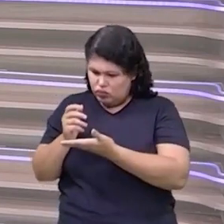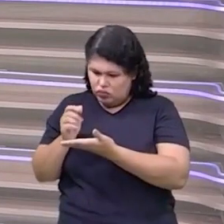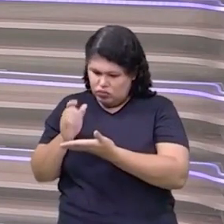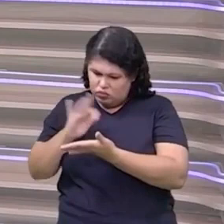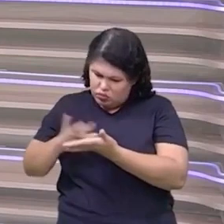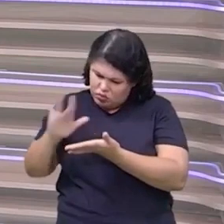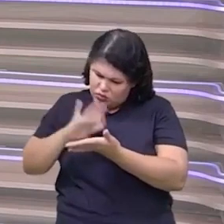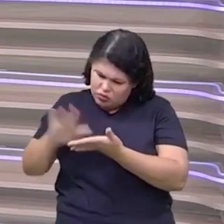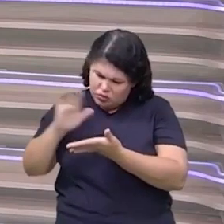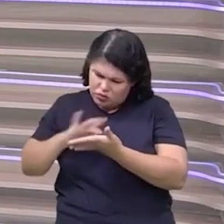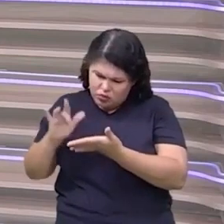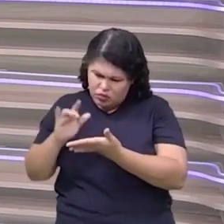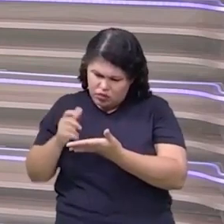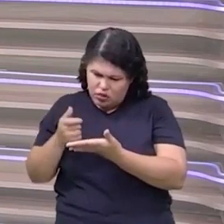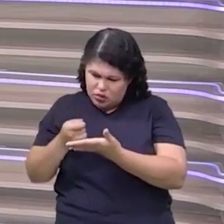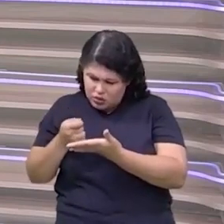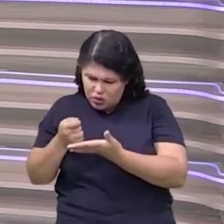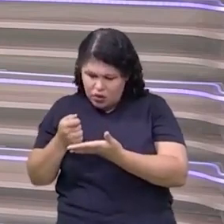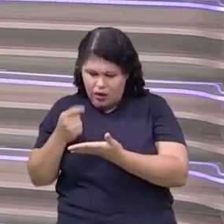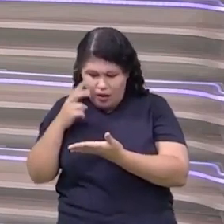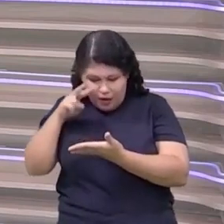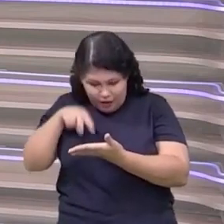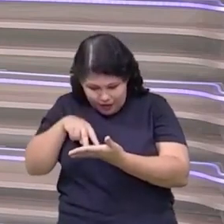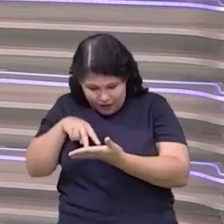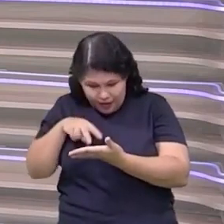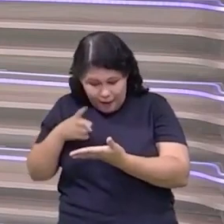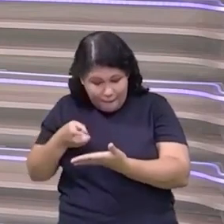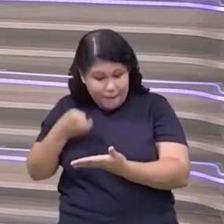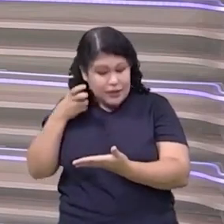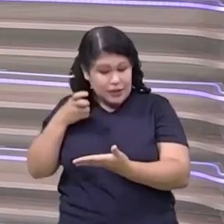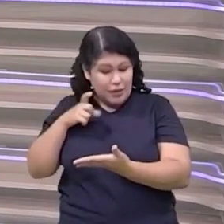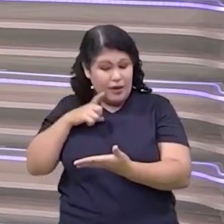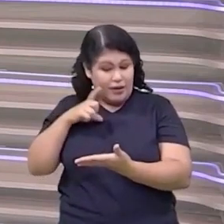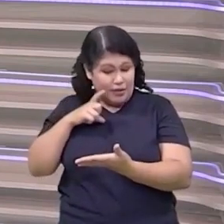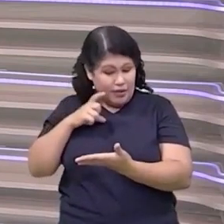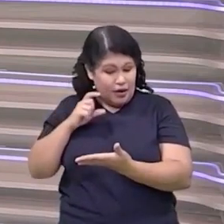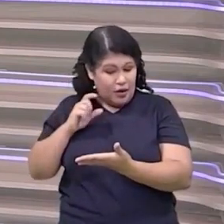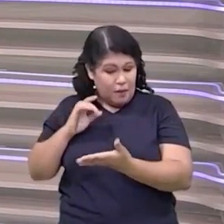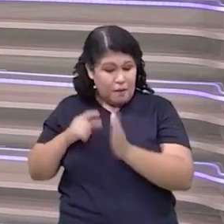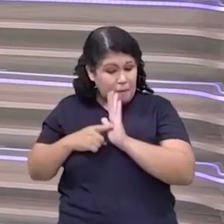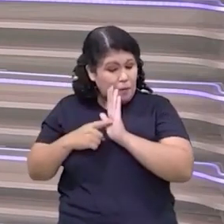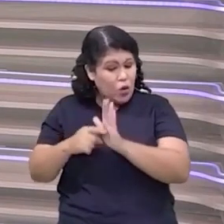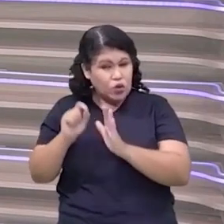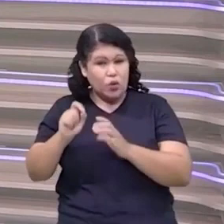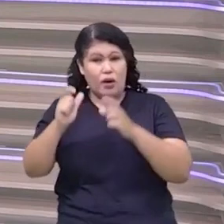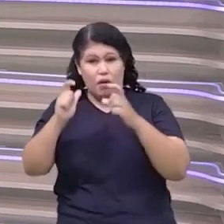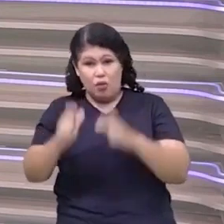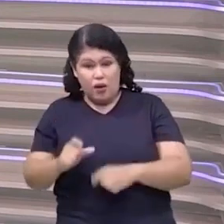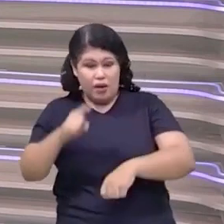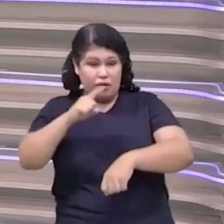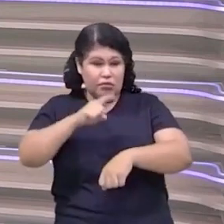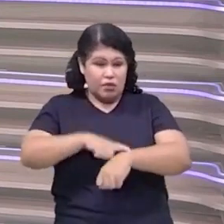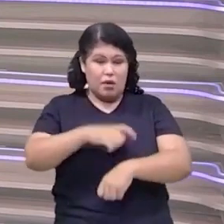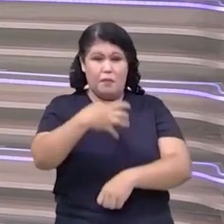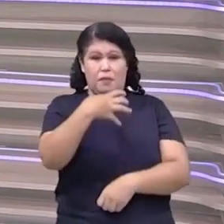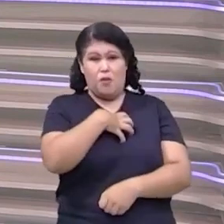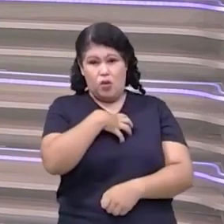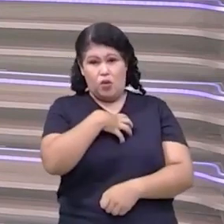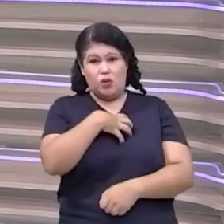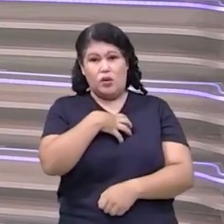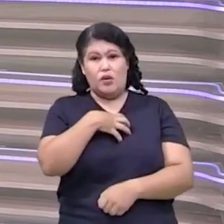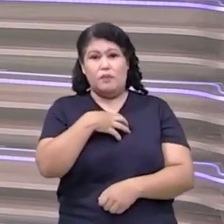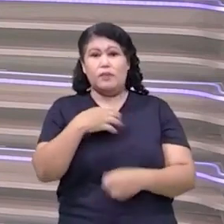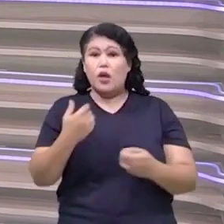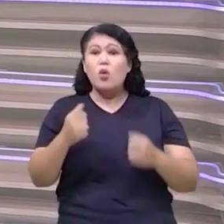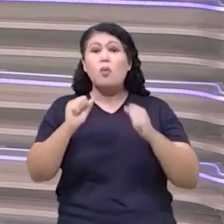lendo uma mensagem, e eu perceber que essa circunstância é de lugar, é de tempo, é de modo, e que eu